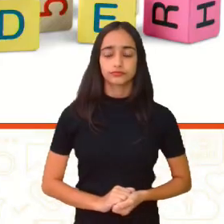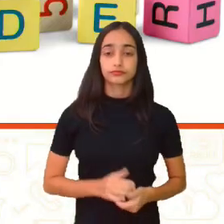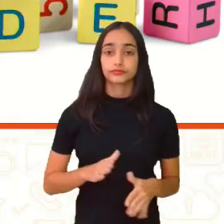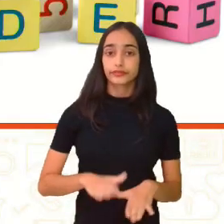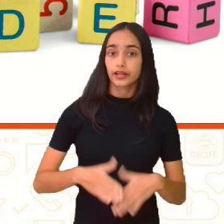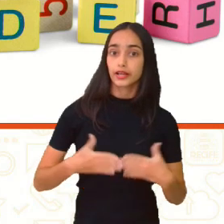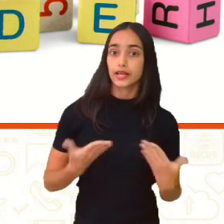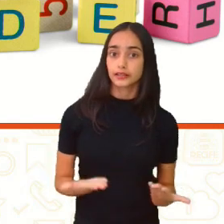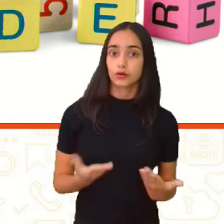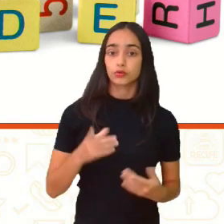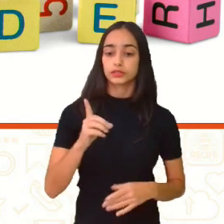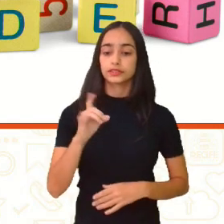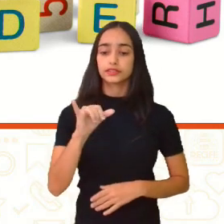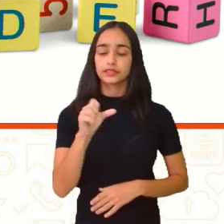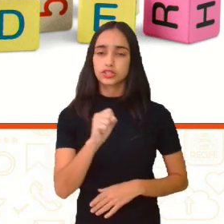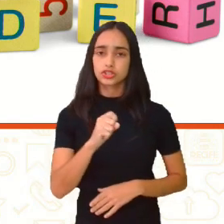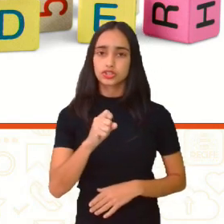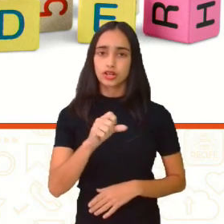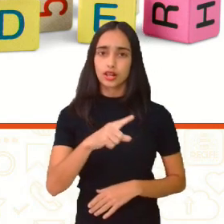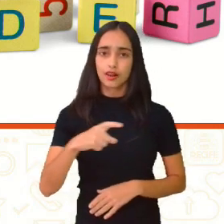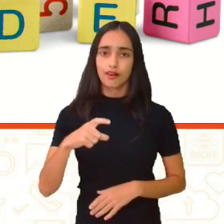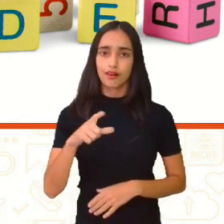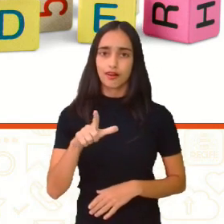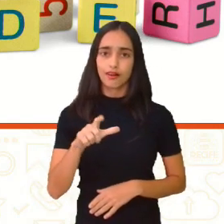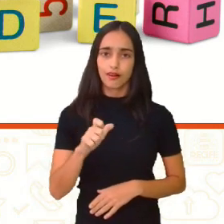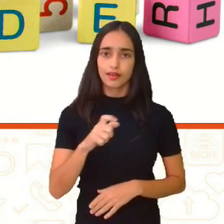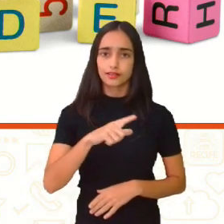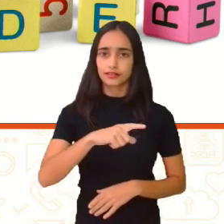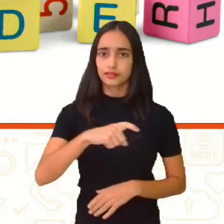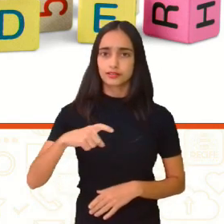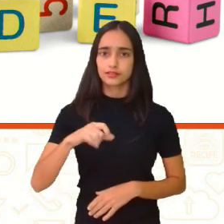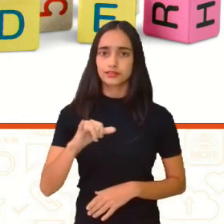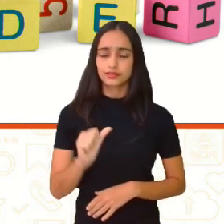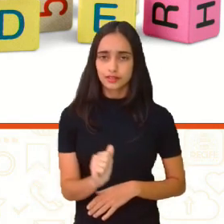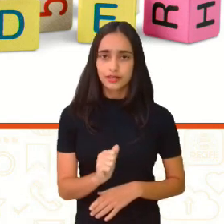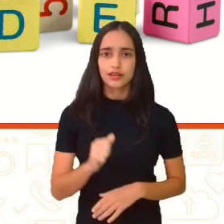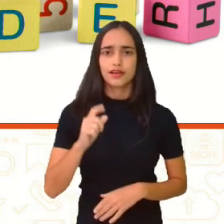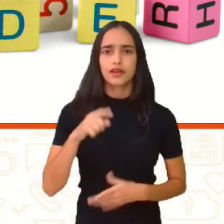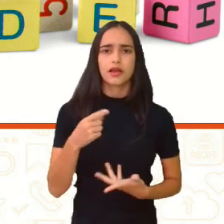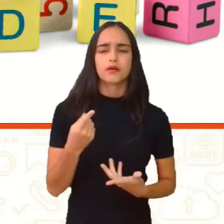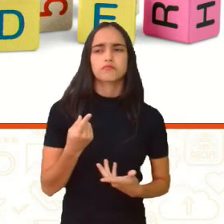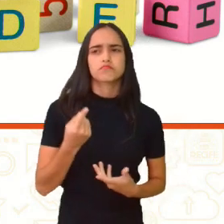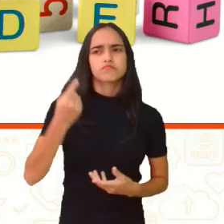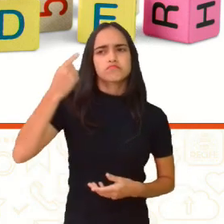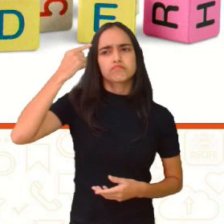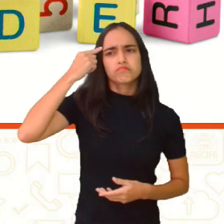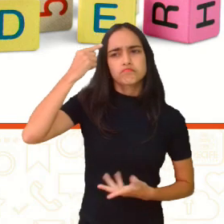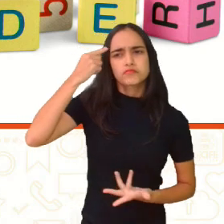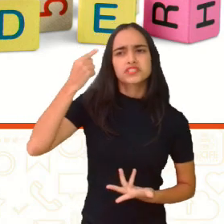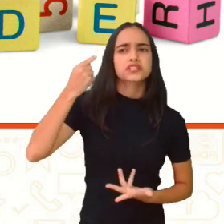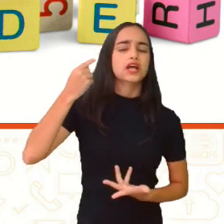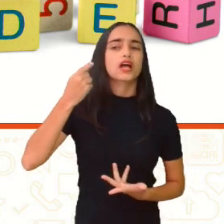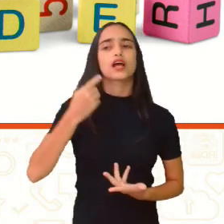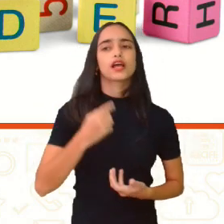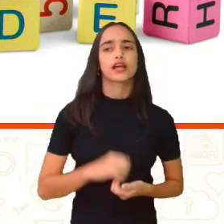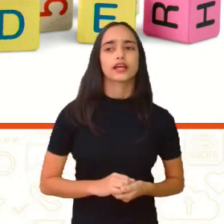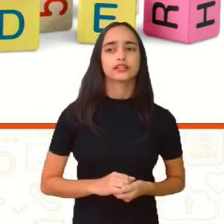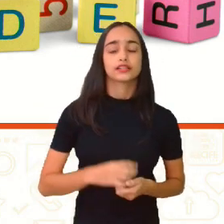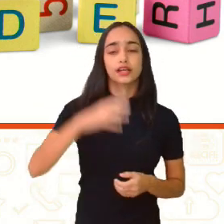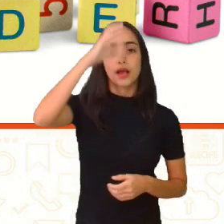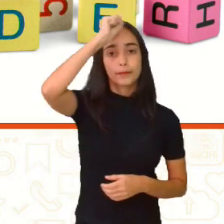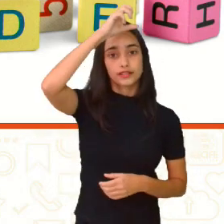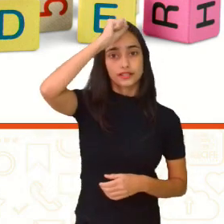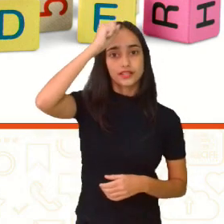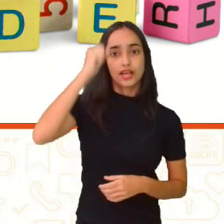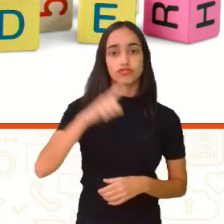Então, a dislexia, né, ela é um transtorno específico, é um transtorno neurobiológico, é um transtorno de aprendizagem,